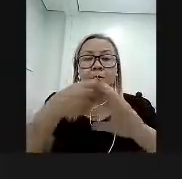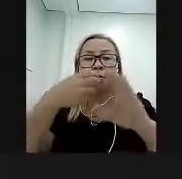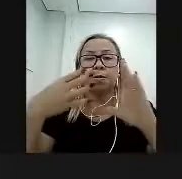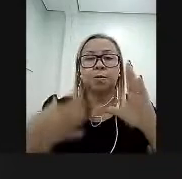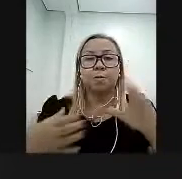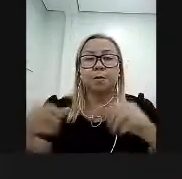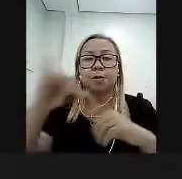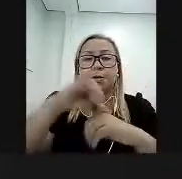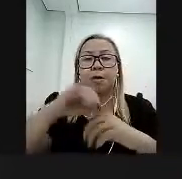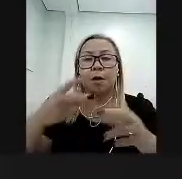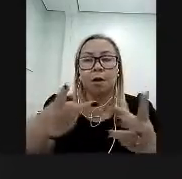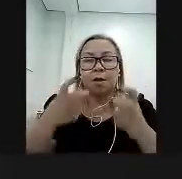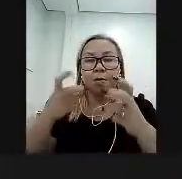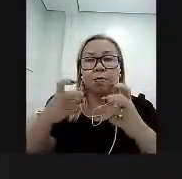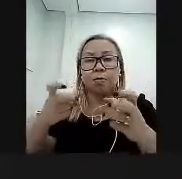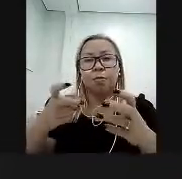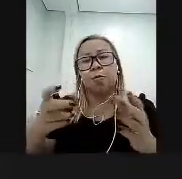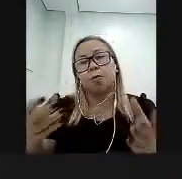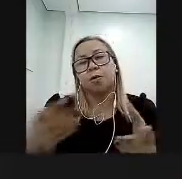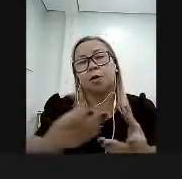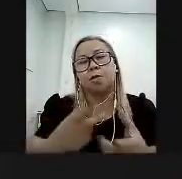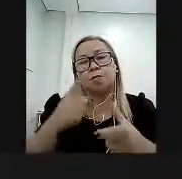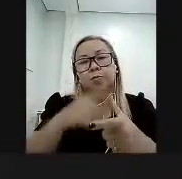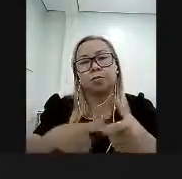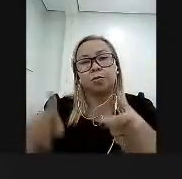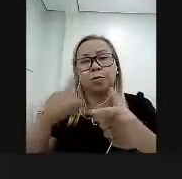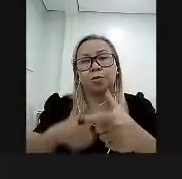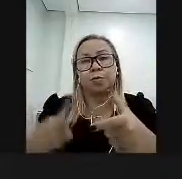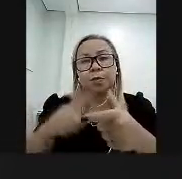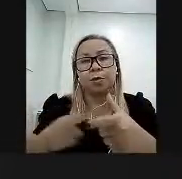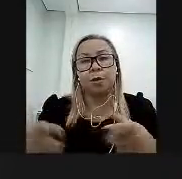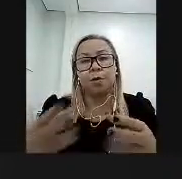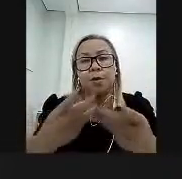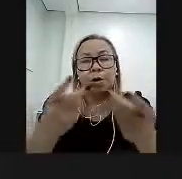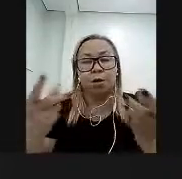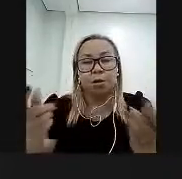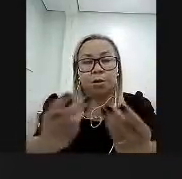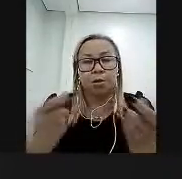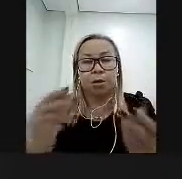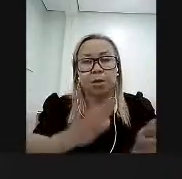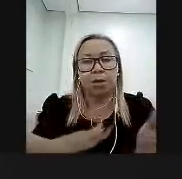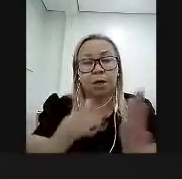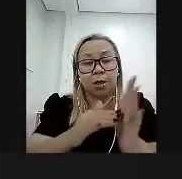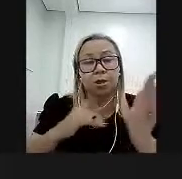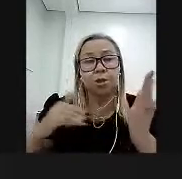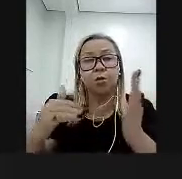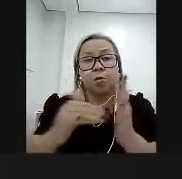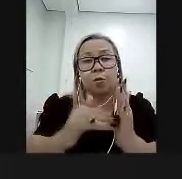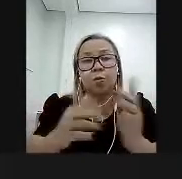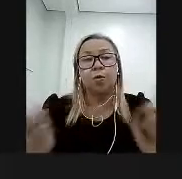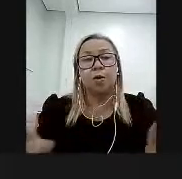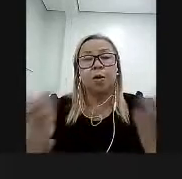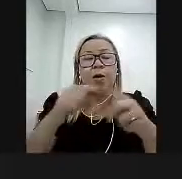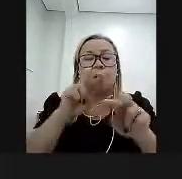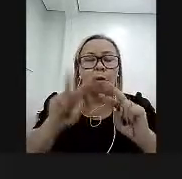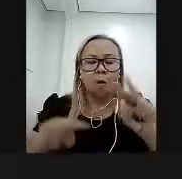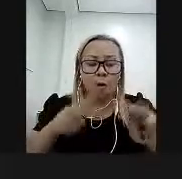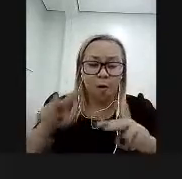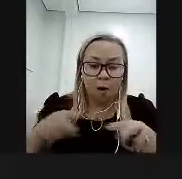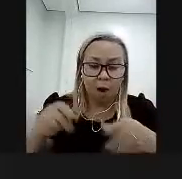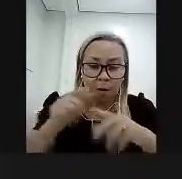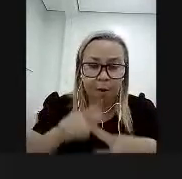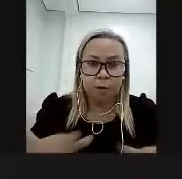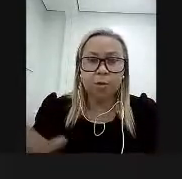noção de fragmento e todo, de detalhe e todo, e essa inversão, né? Olhar para o chão, assim, é se inclinar